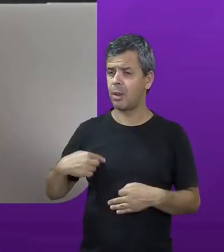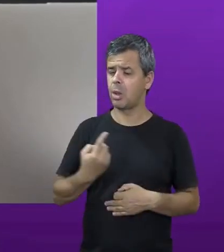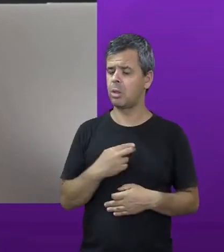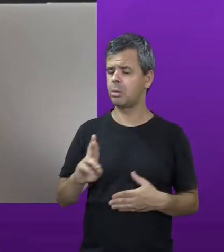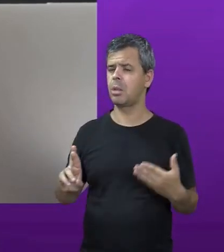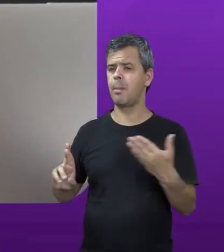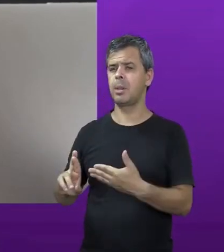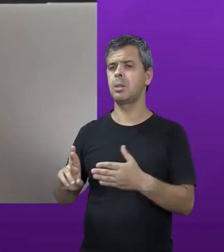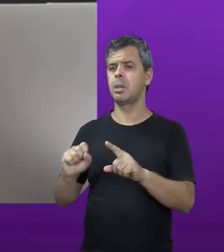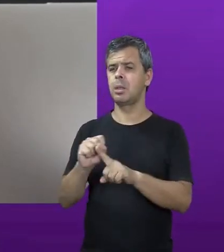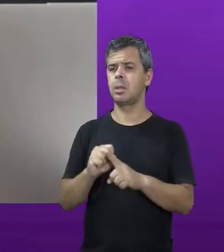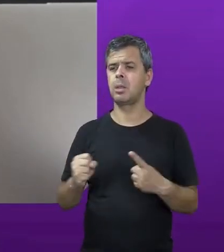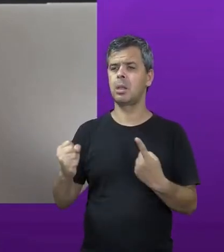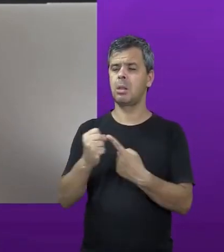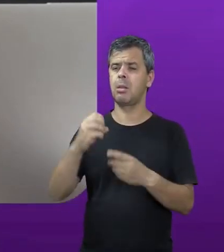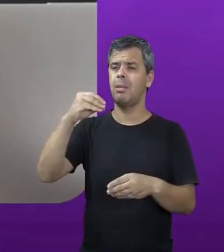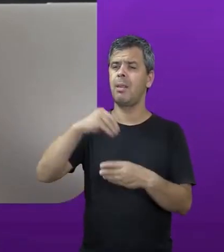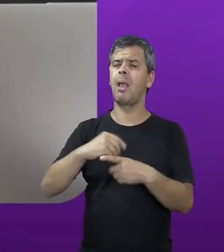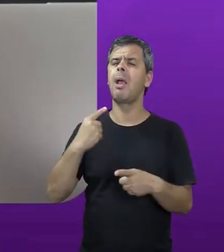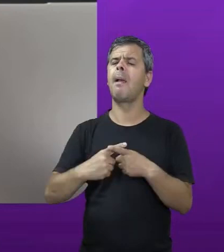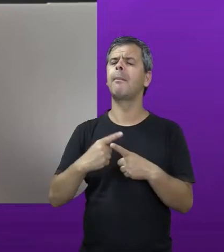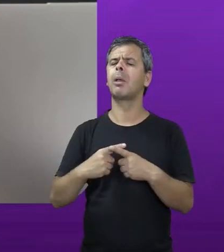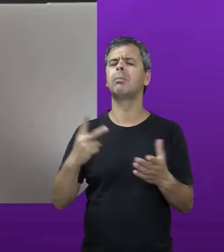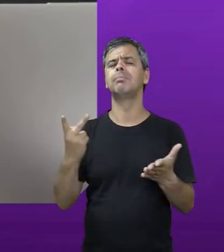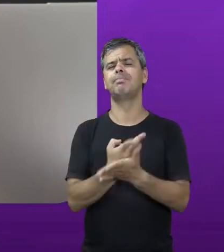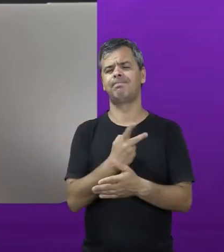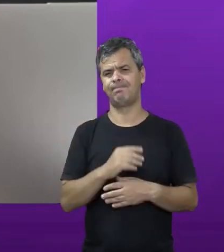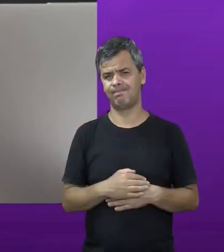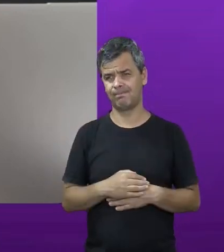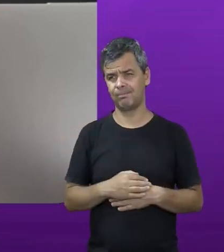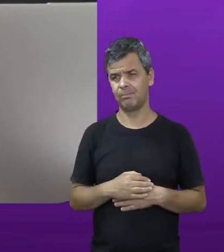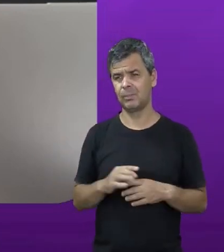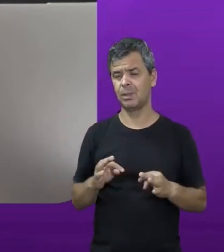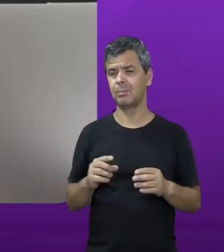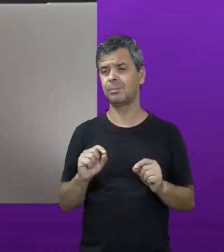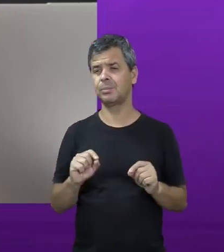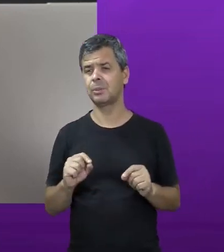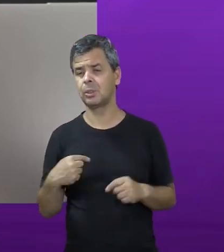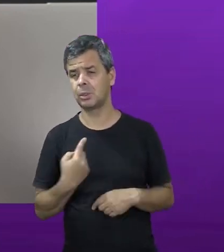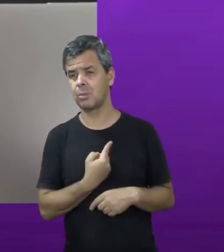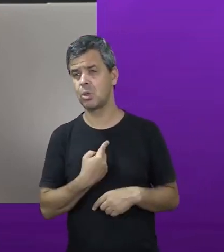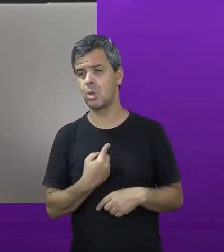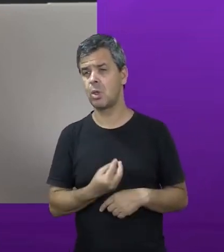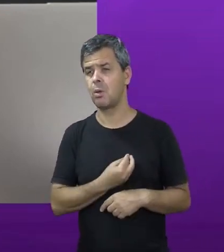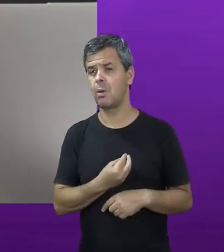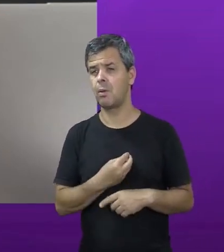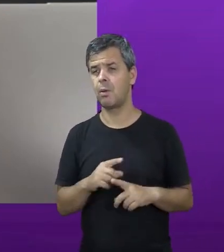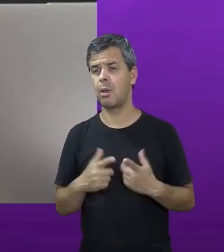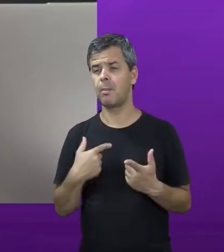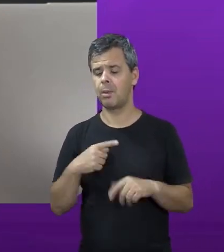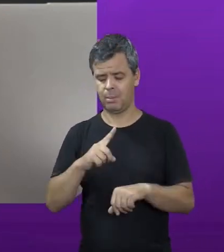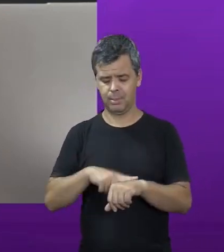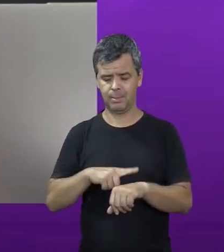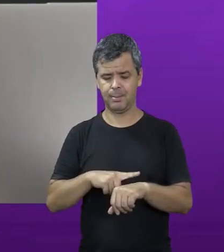representa na sociedade. E por que isso acontece? Isso acontece porque muitas vezes nós estamos ali com o nosso